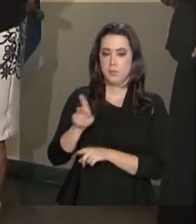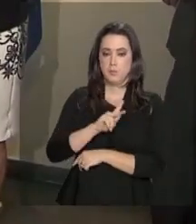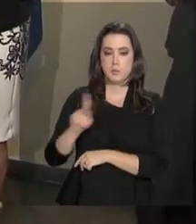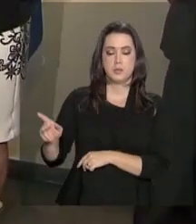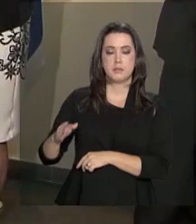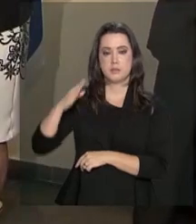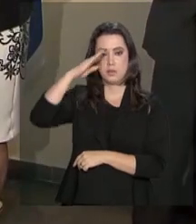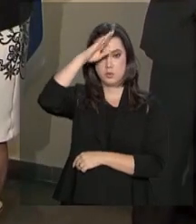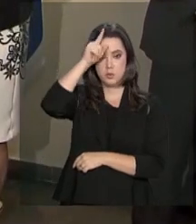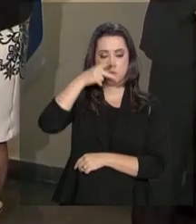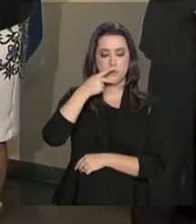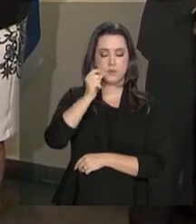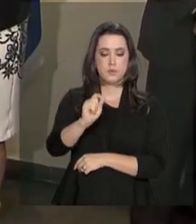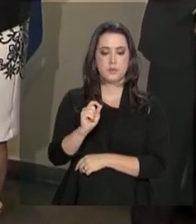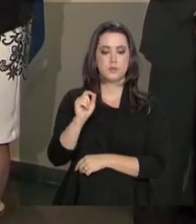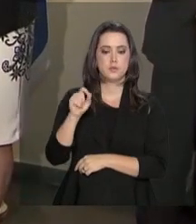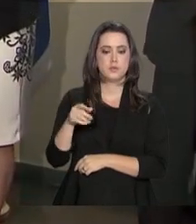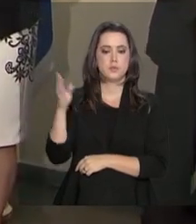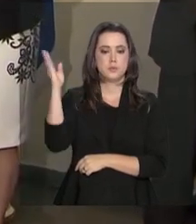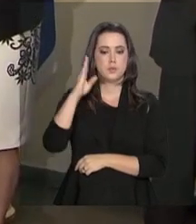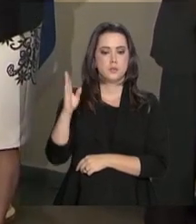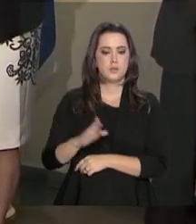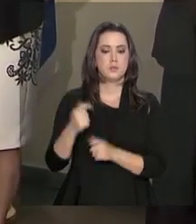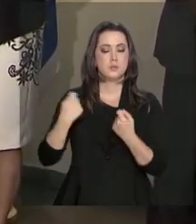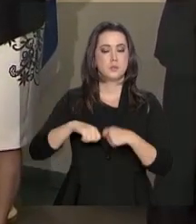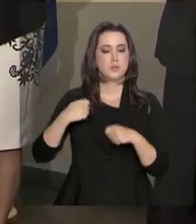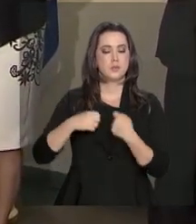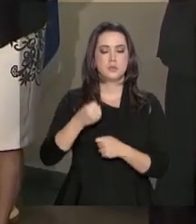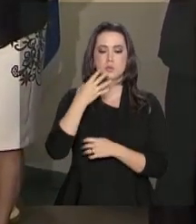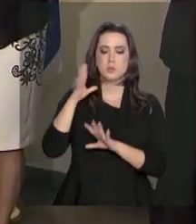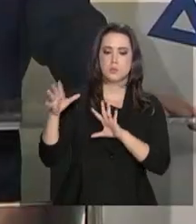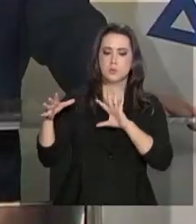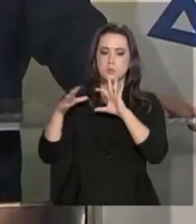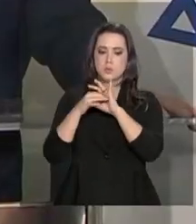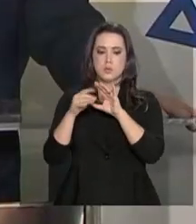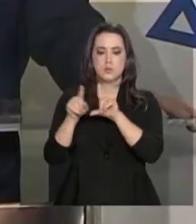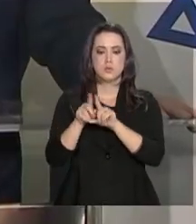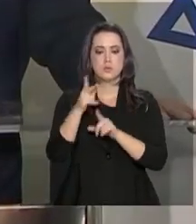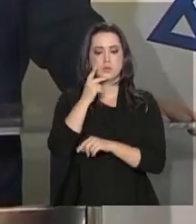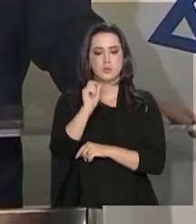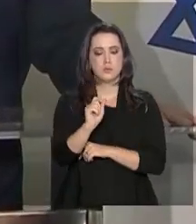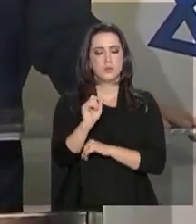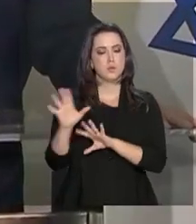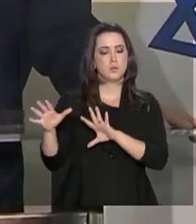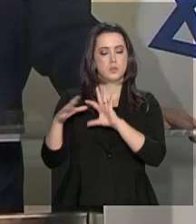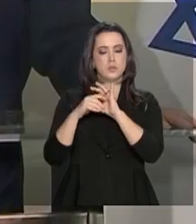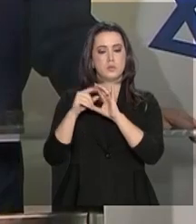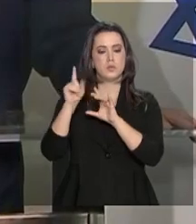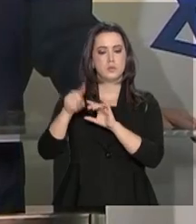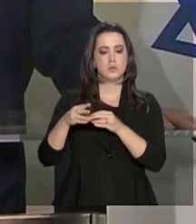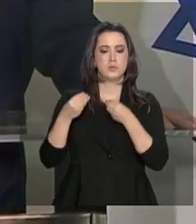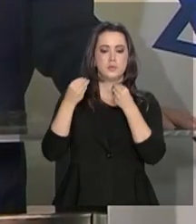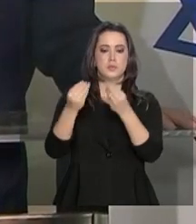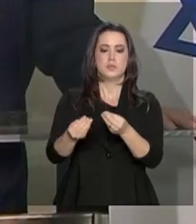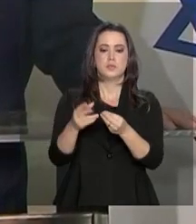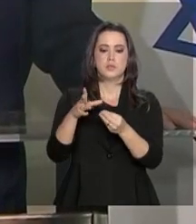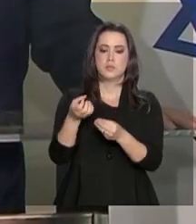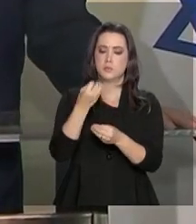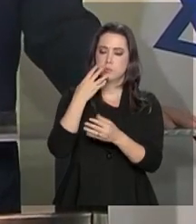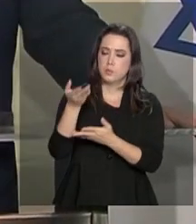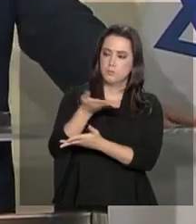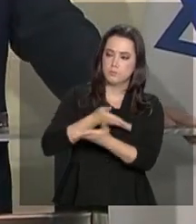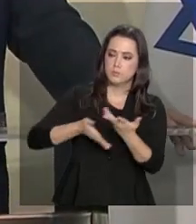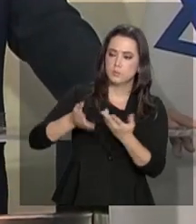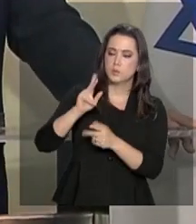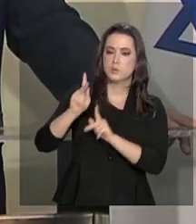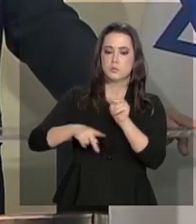Jair Bolsonaro, ressaltou que o Brasil precisa de bons aliados e disse que a cooperação vai trazer benefícios para